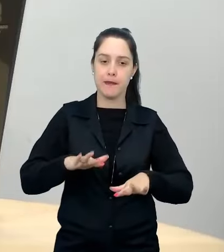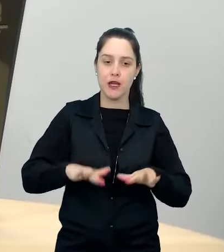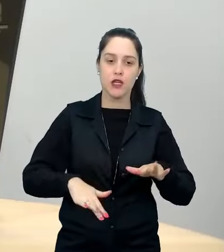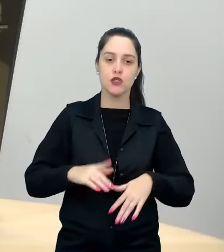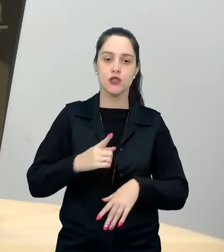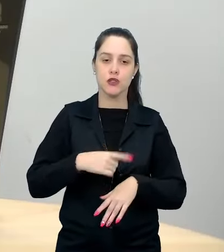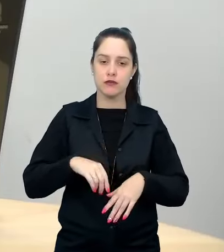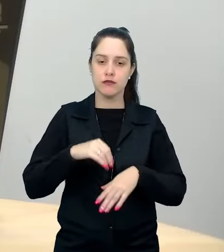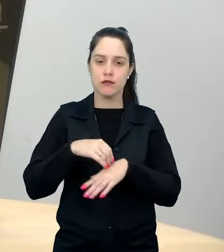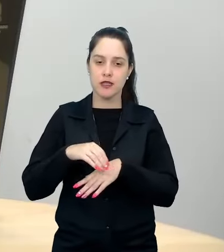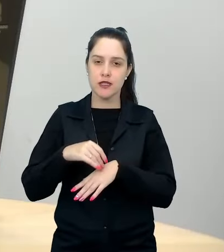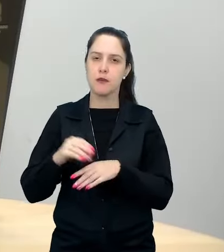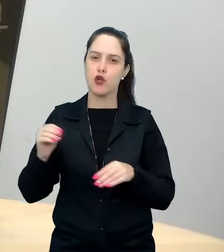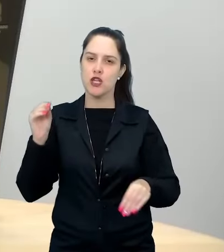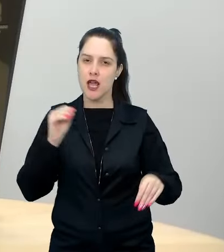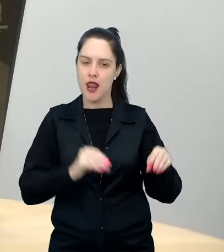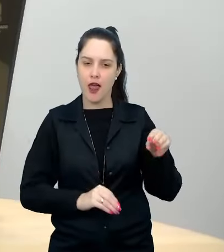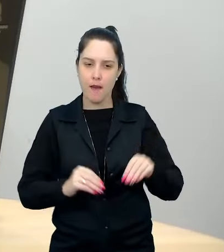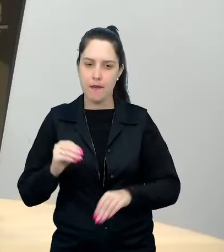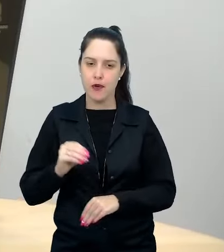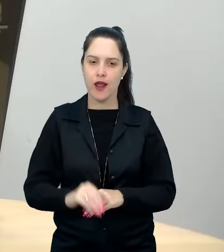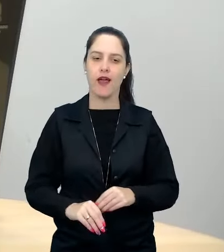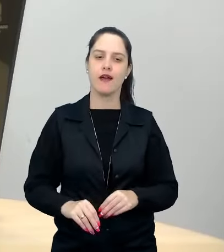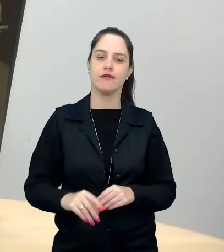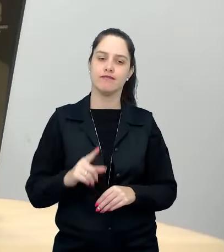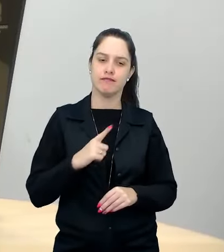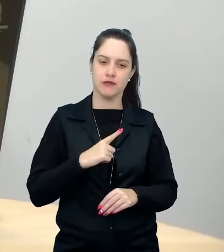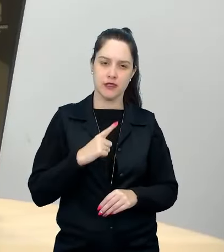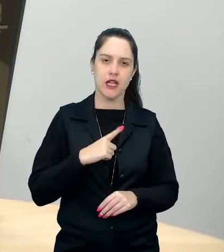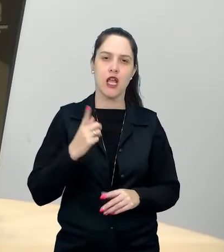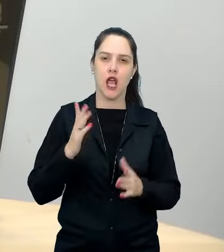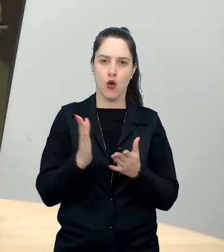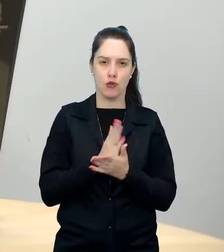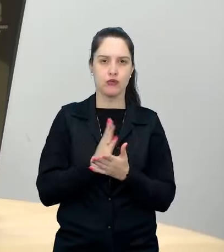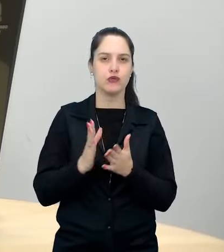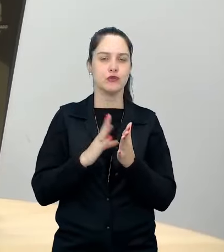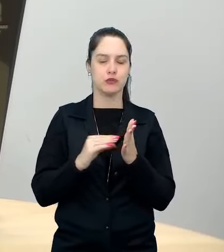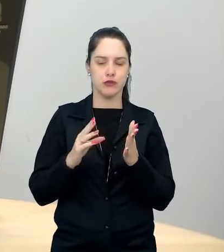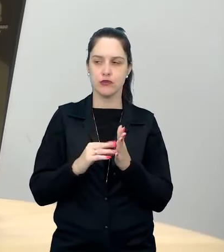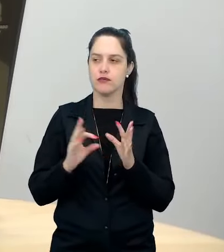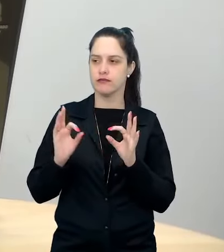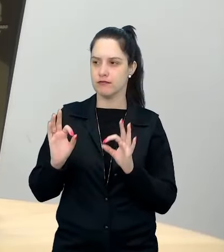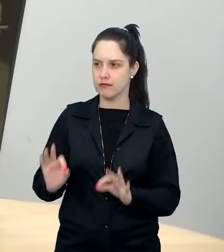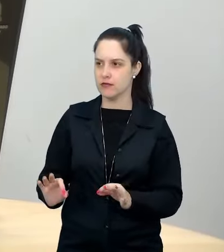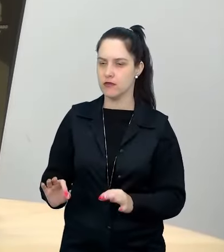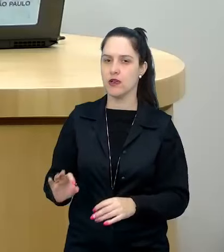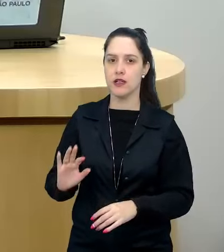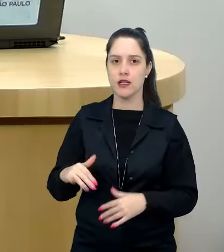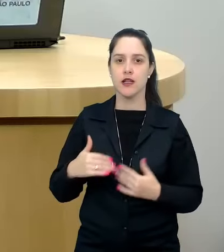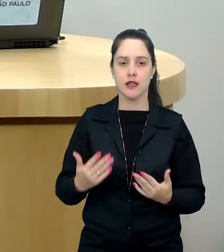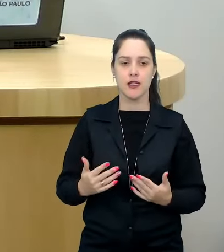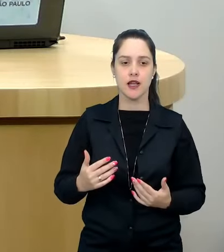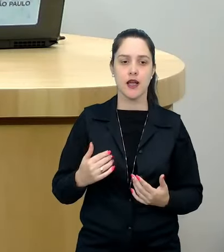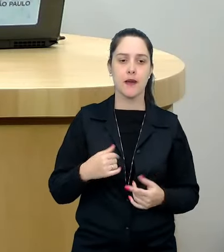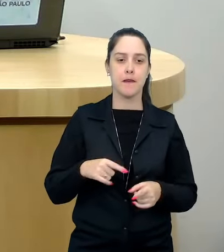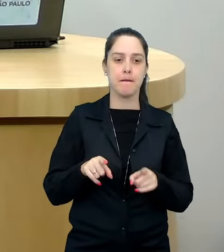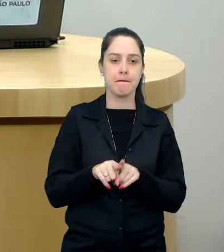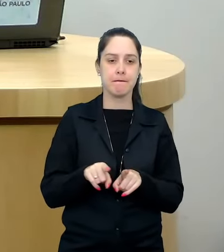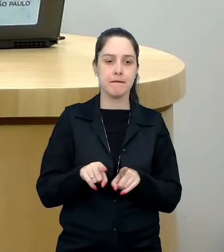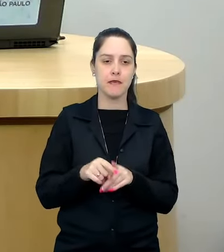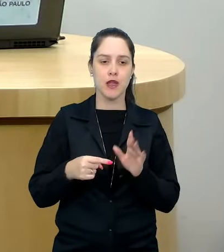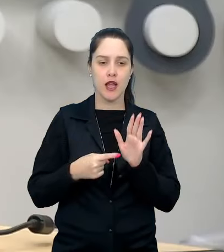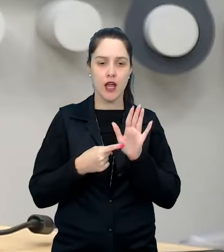vão elaborar, enfim. A gente também tem alguns modelos aí na rede, né? E a gamificação, por incrível que pareça, ela está